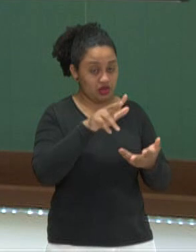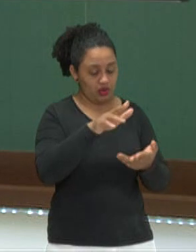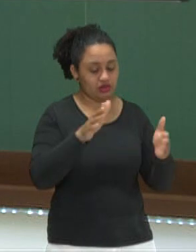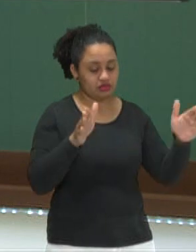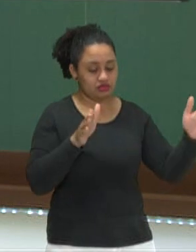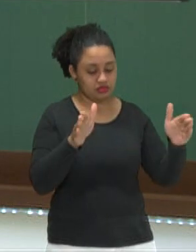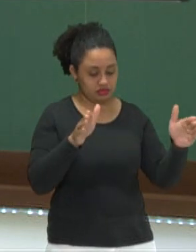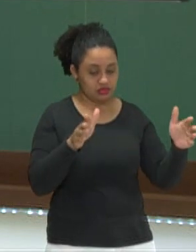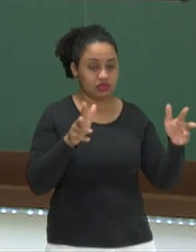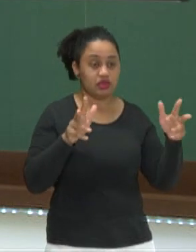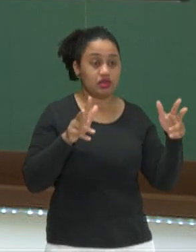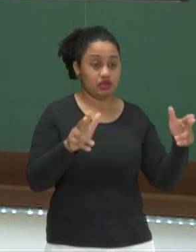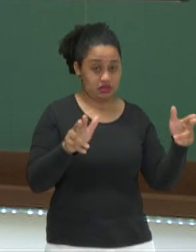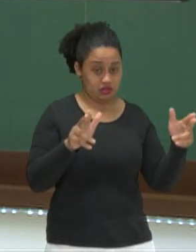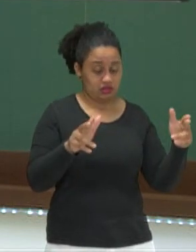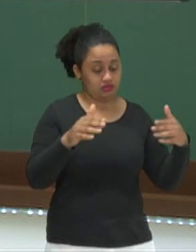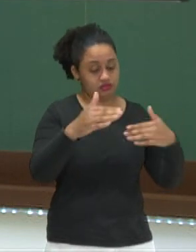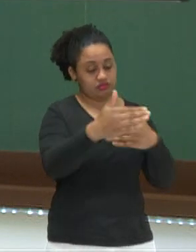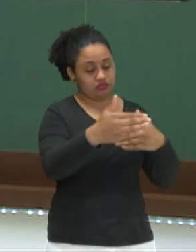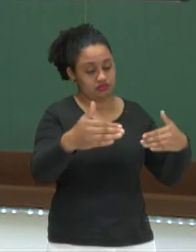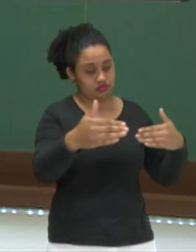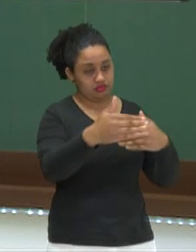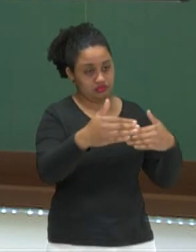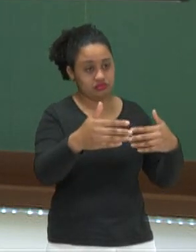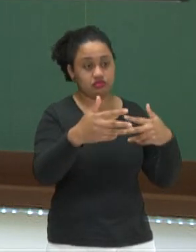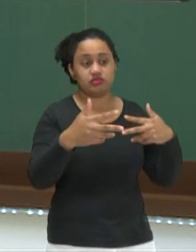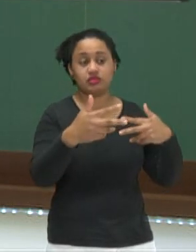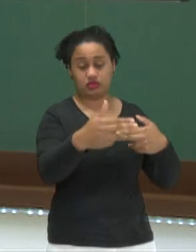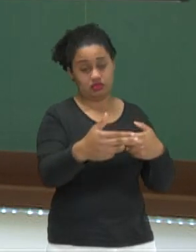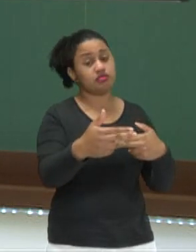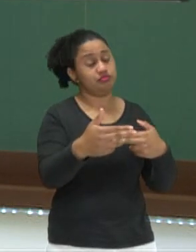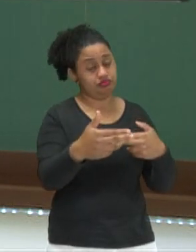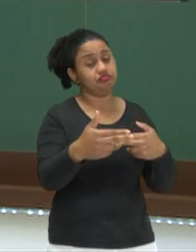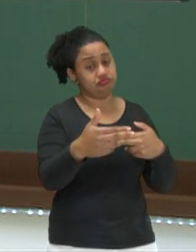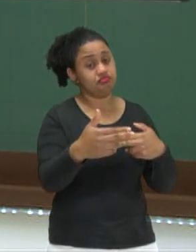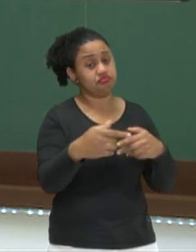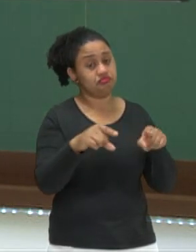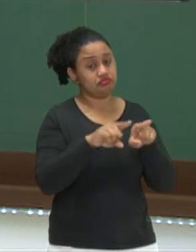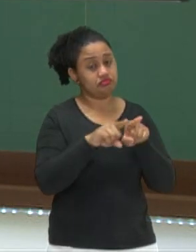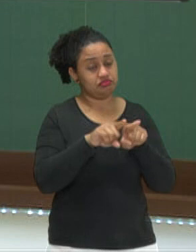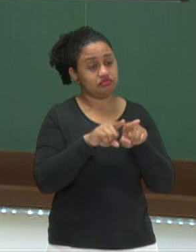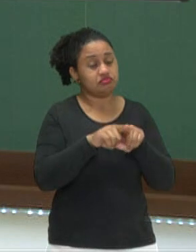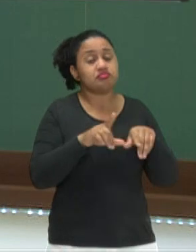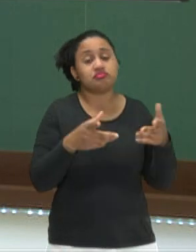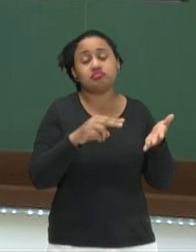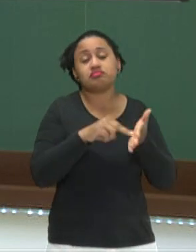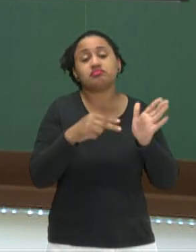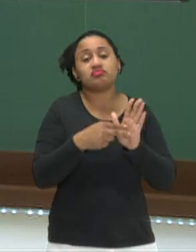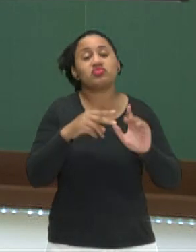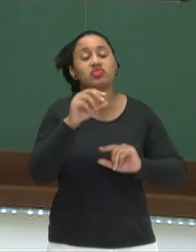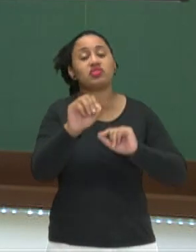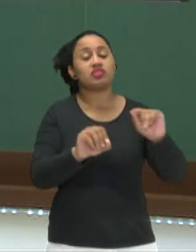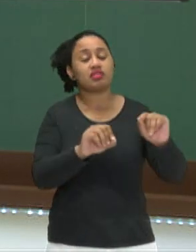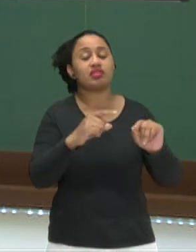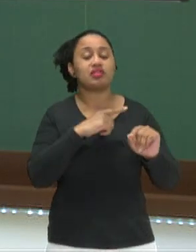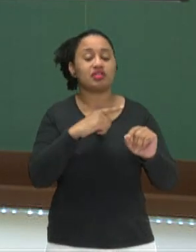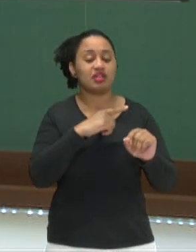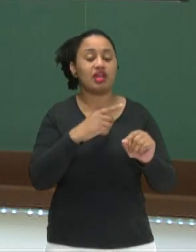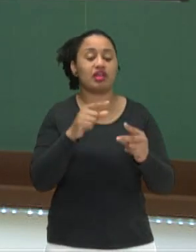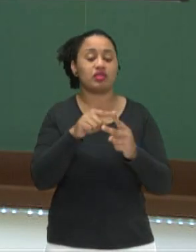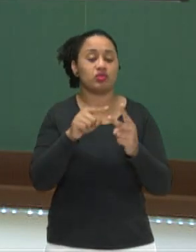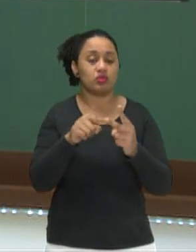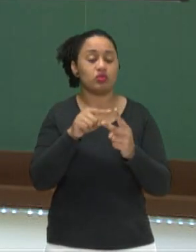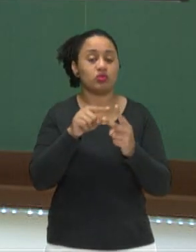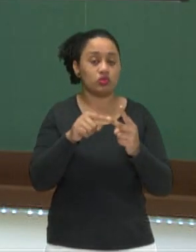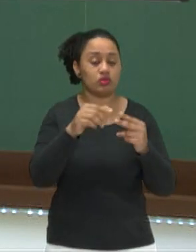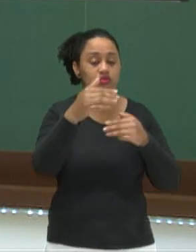posso pegar as duas da frente e do fundo ou as duas laterais. Ou seja, nós temos duas a